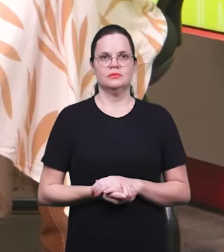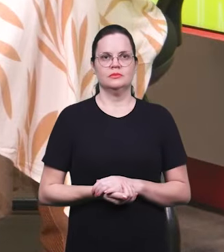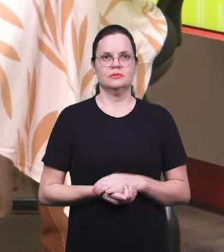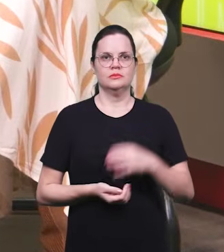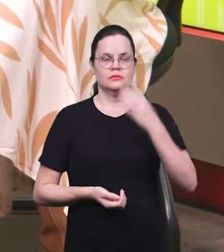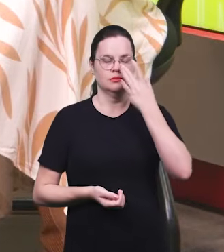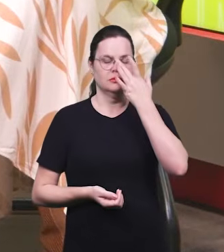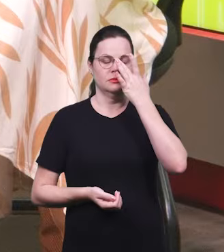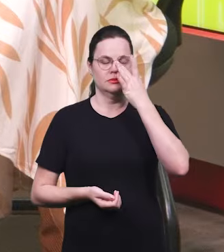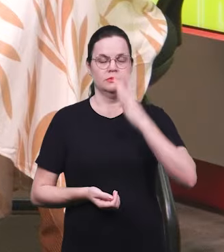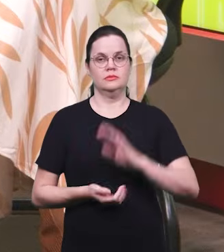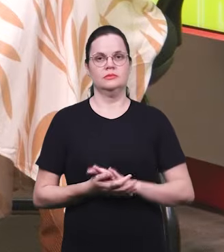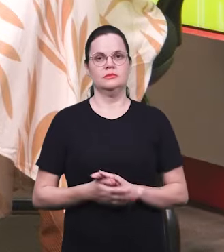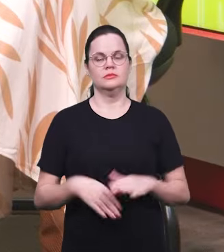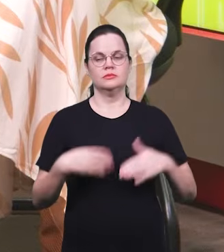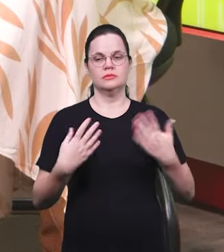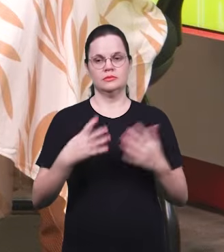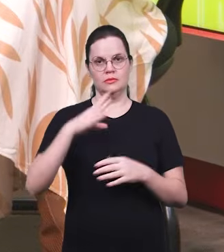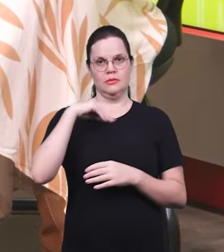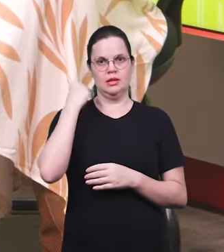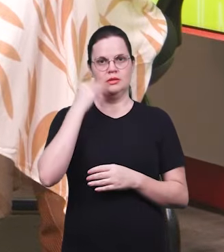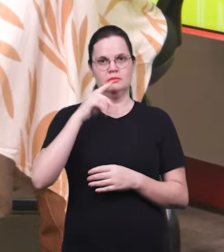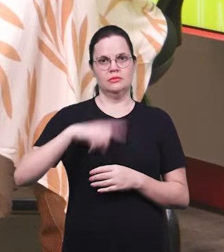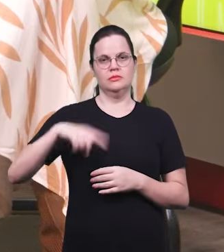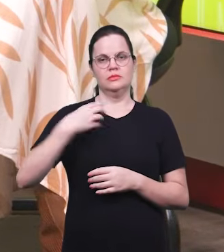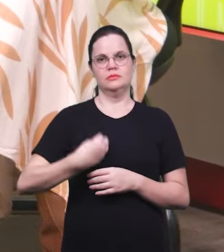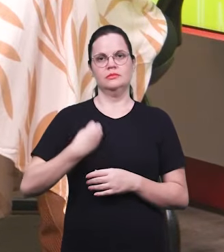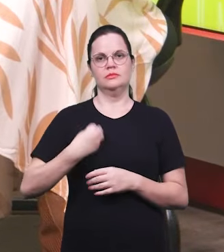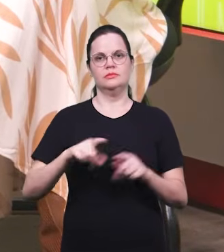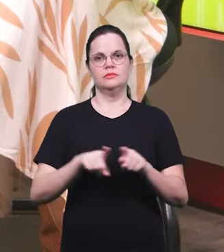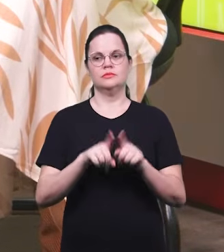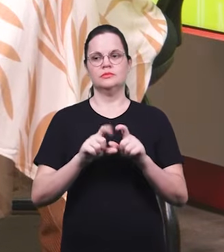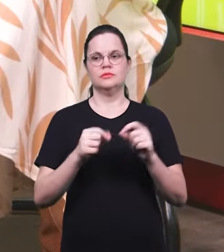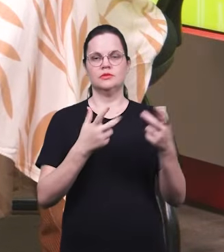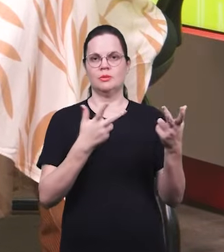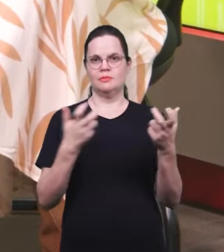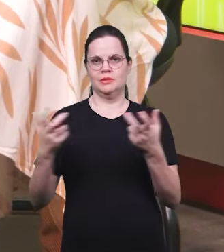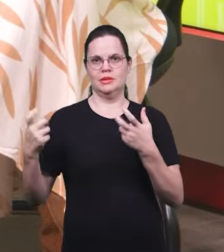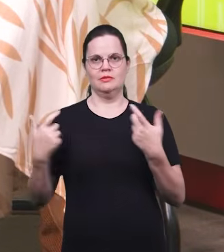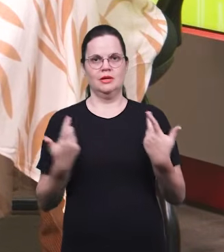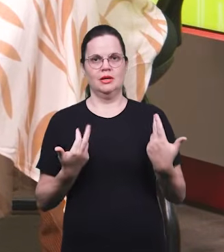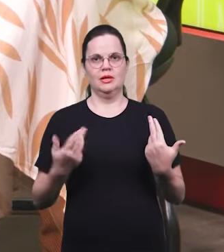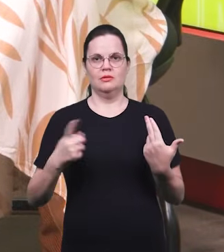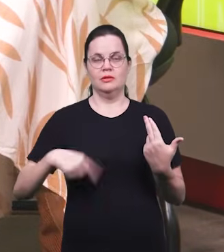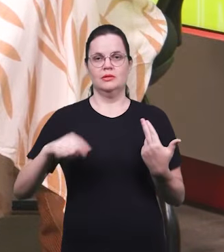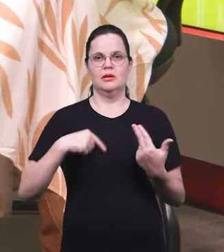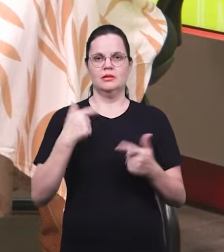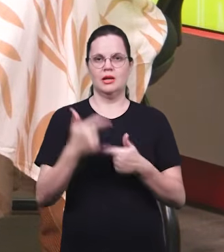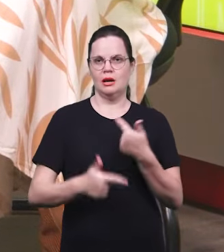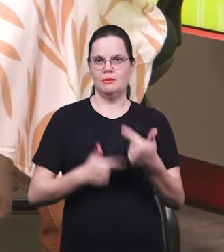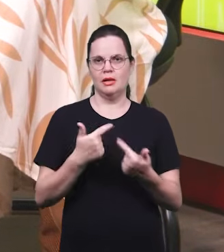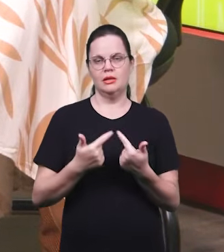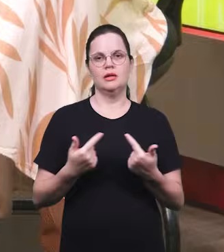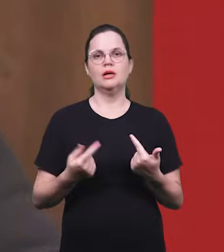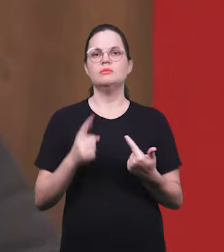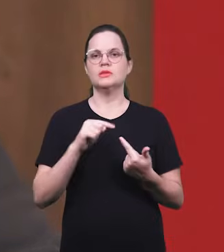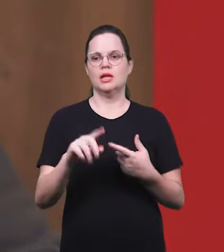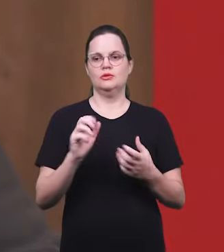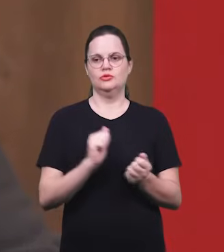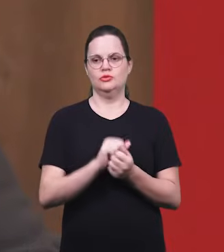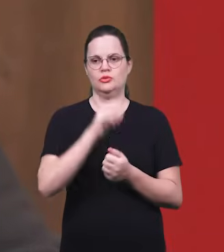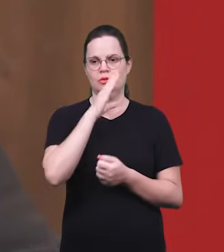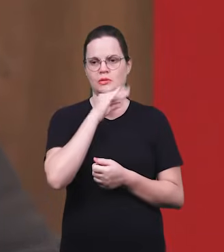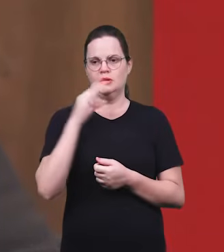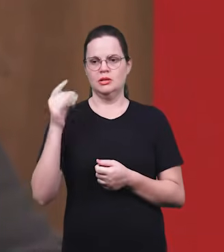sentido, Jaque e Vanessa, a experiência que a gente tem de observar, né? Muitas vezes, quando a gente trabalha em consultório, trabalho